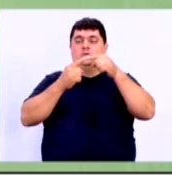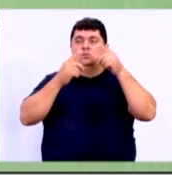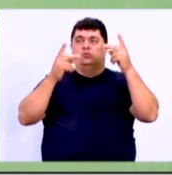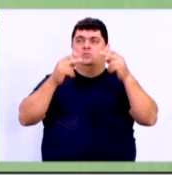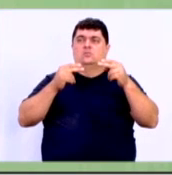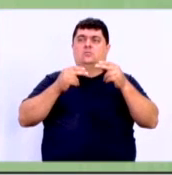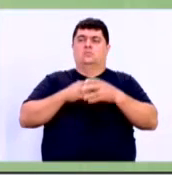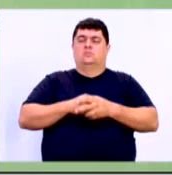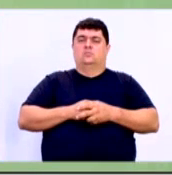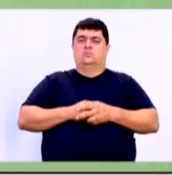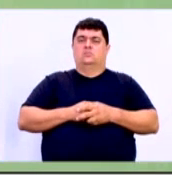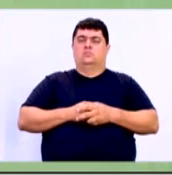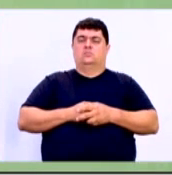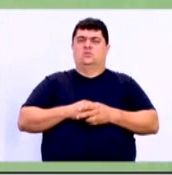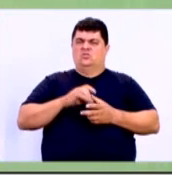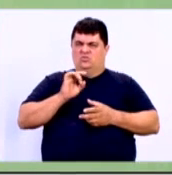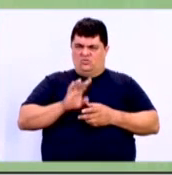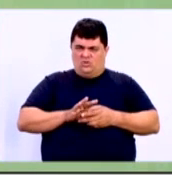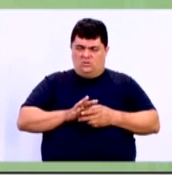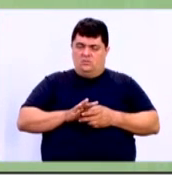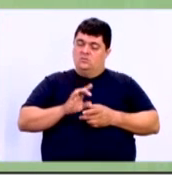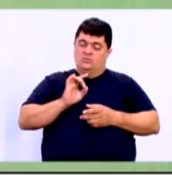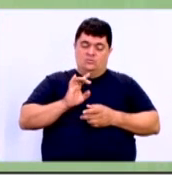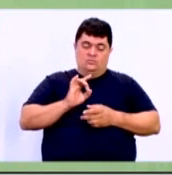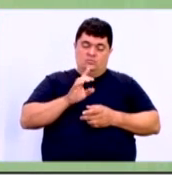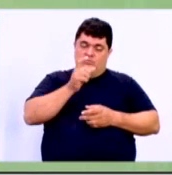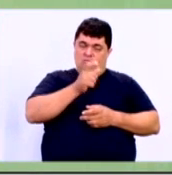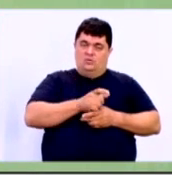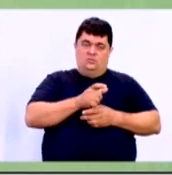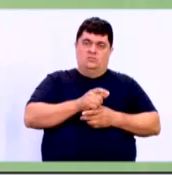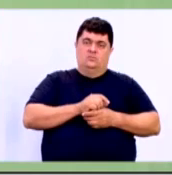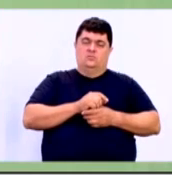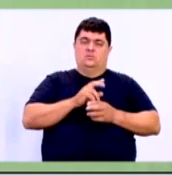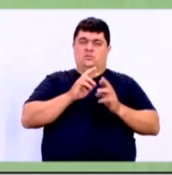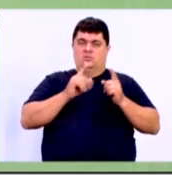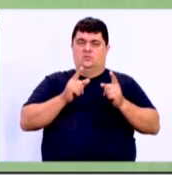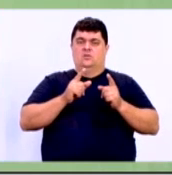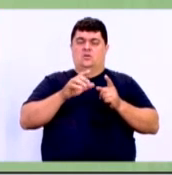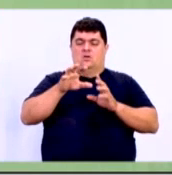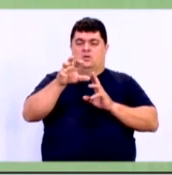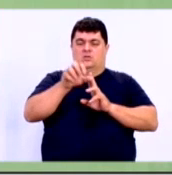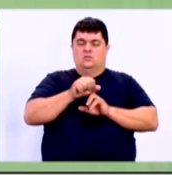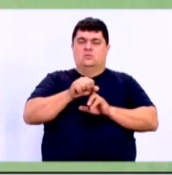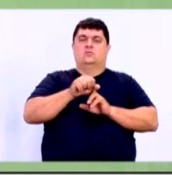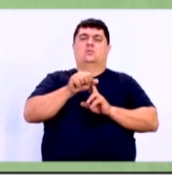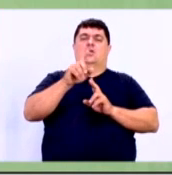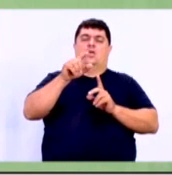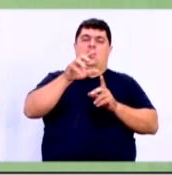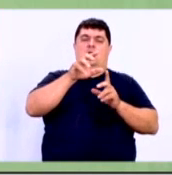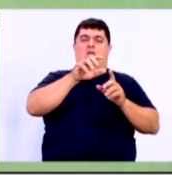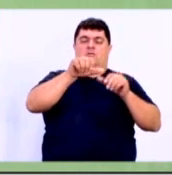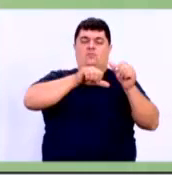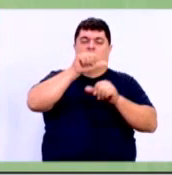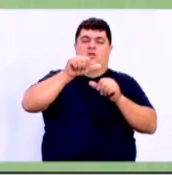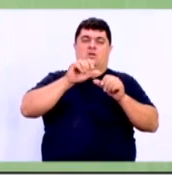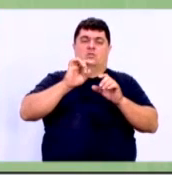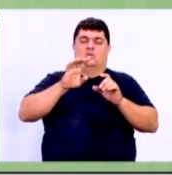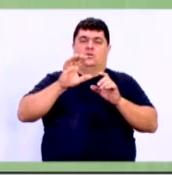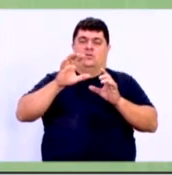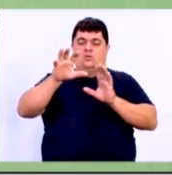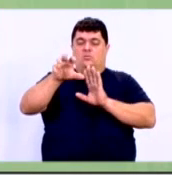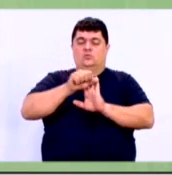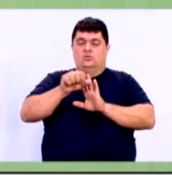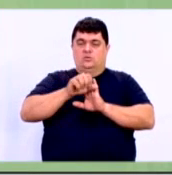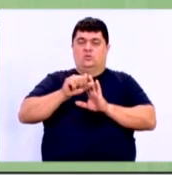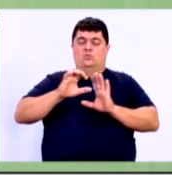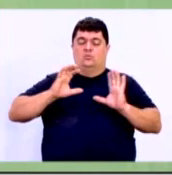Poxa vida, vocês estão falando aí, pô, é só isso? Exatamente. A diferença do absorção para o variável é esse. No absorção, o